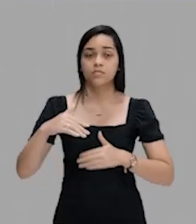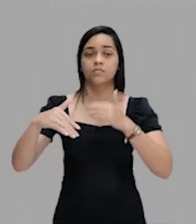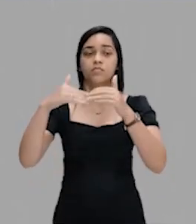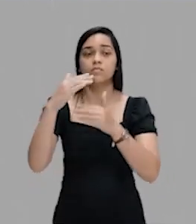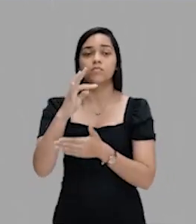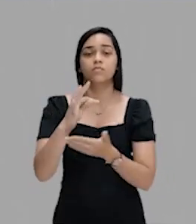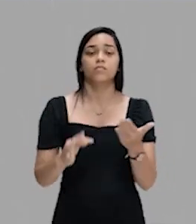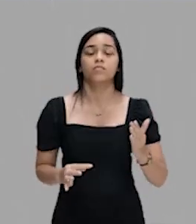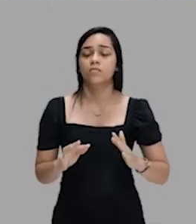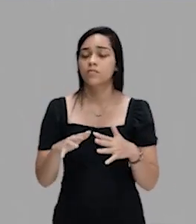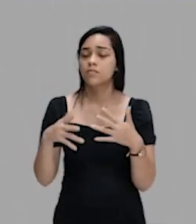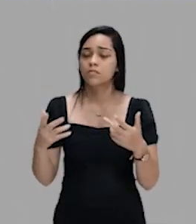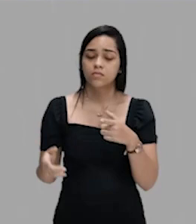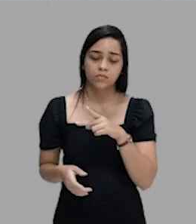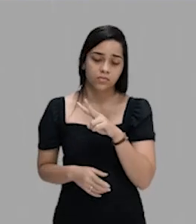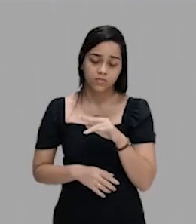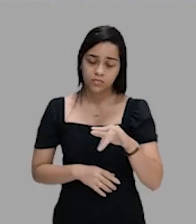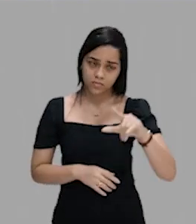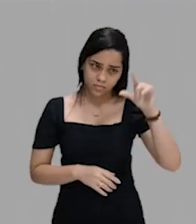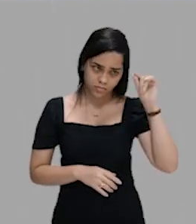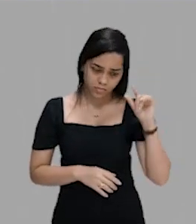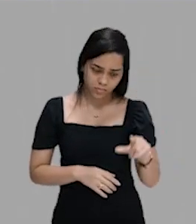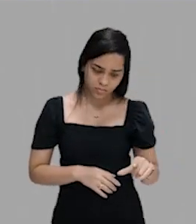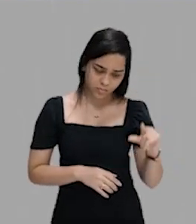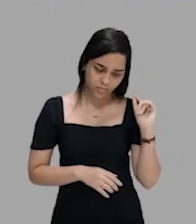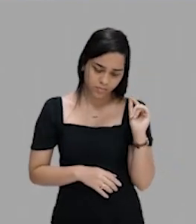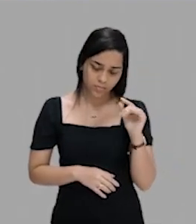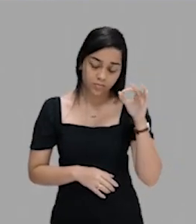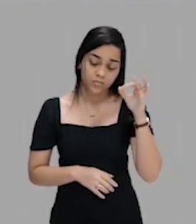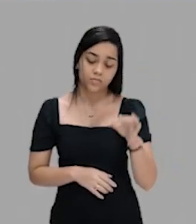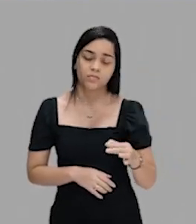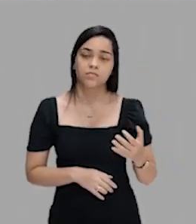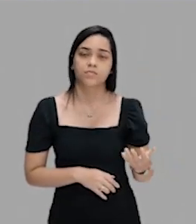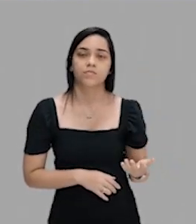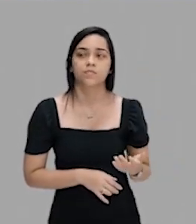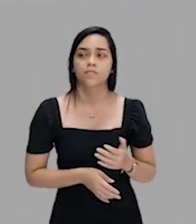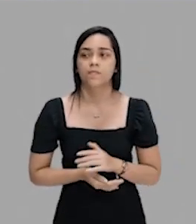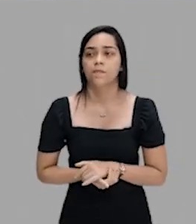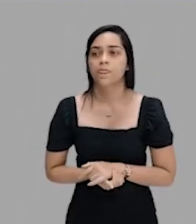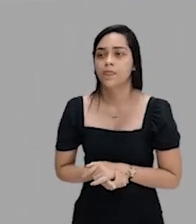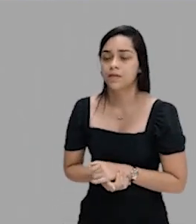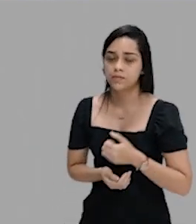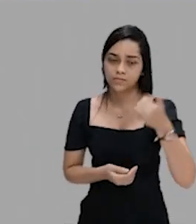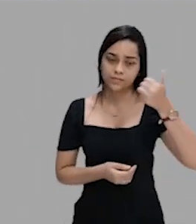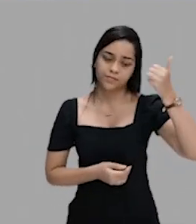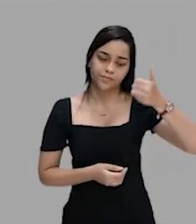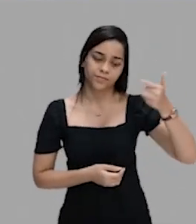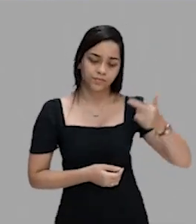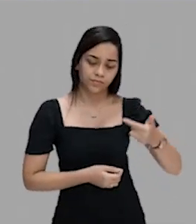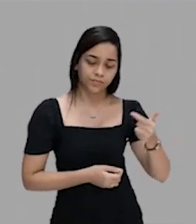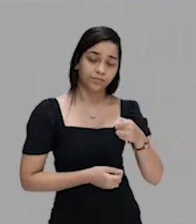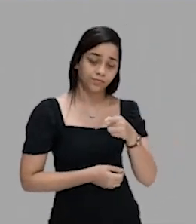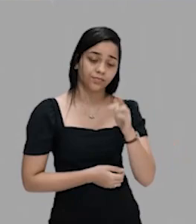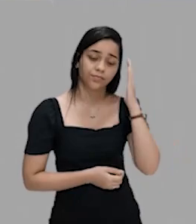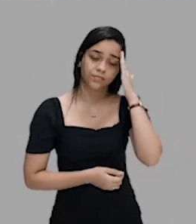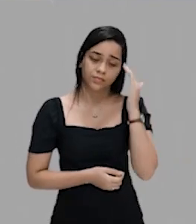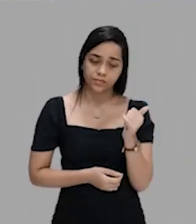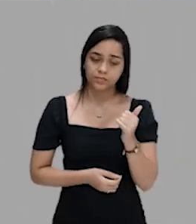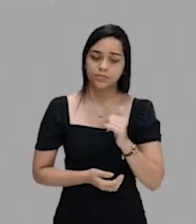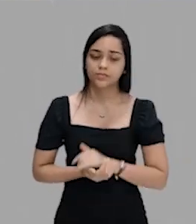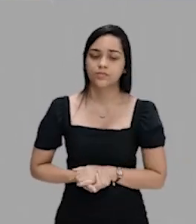qual delas você vai marcar qual delas é a correta a primeira ou a segunda também você já